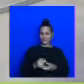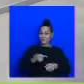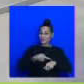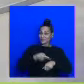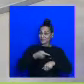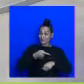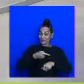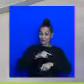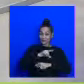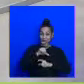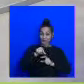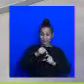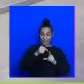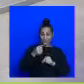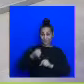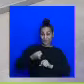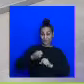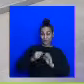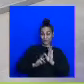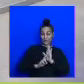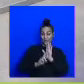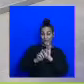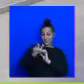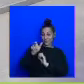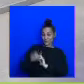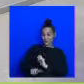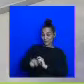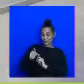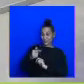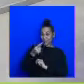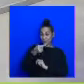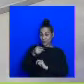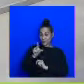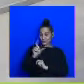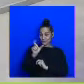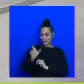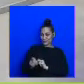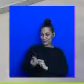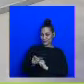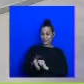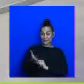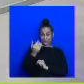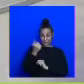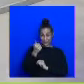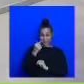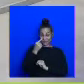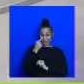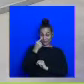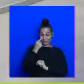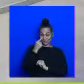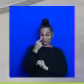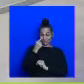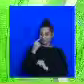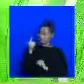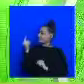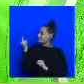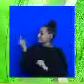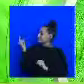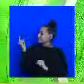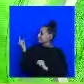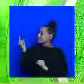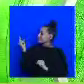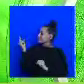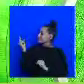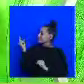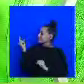E agora, o sorteio do número correspondente à sétima e última coluna. Vamos então. Bola